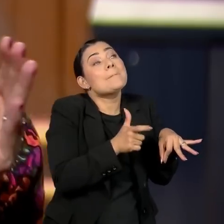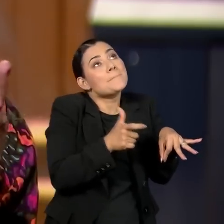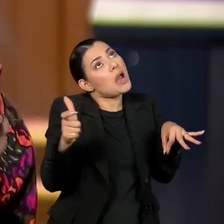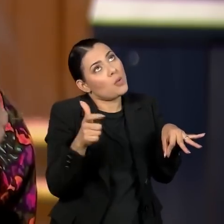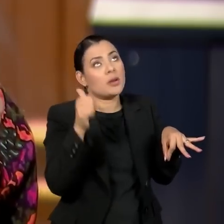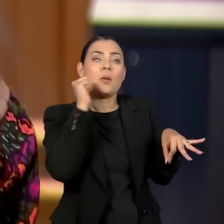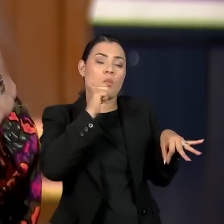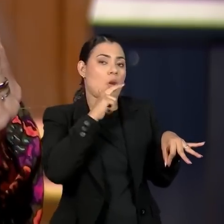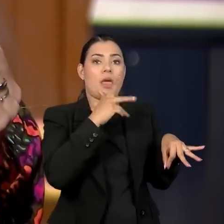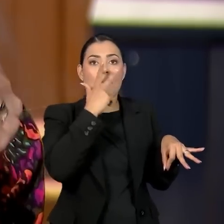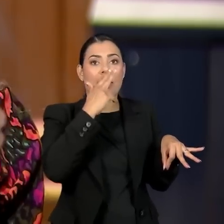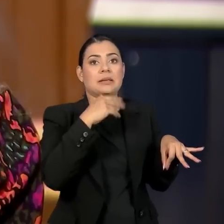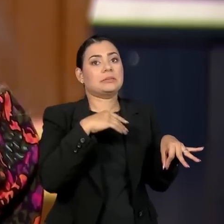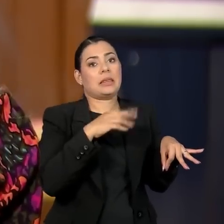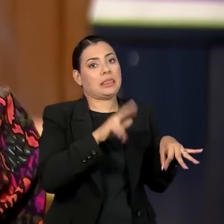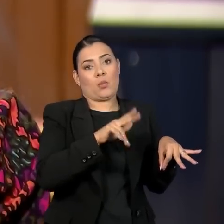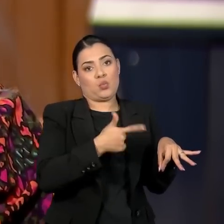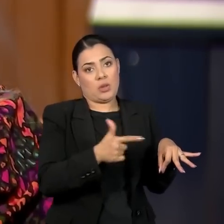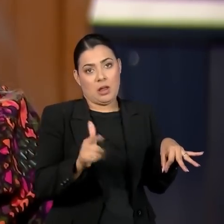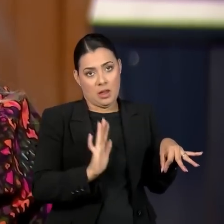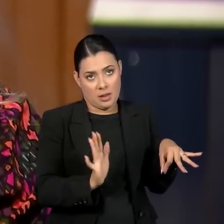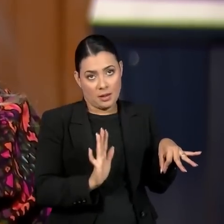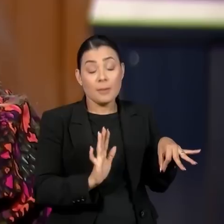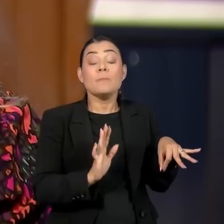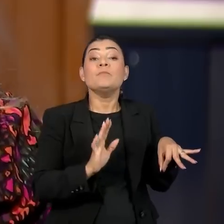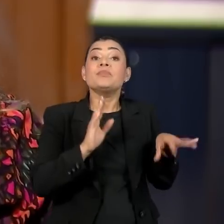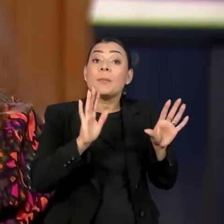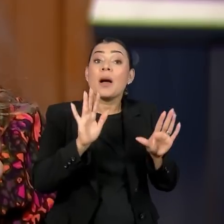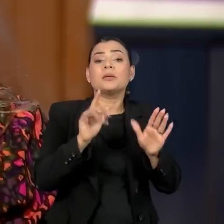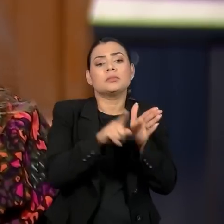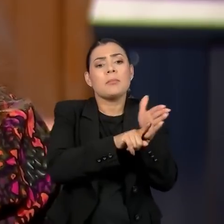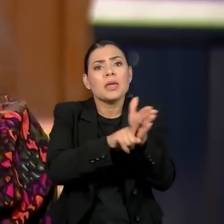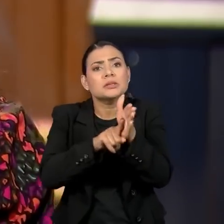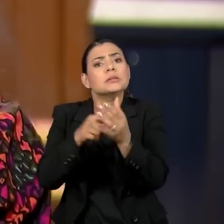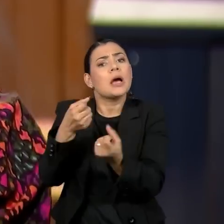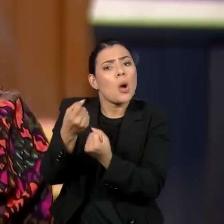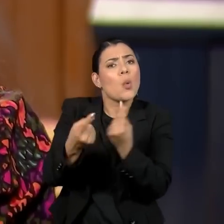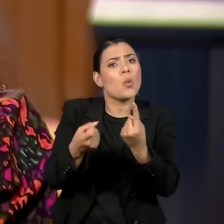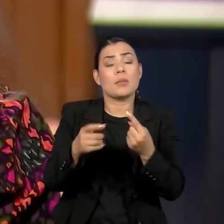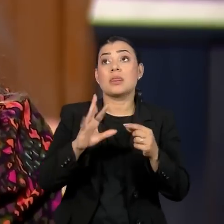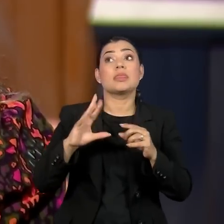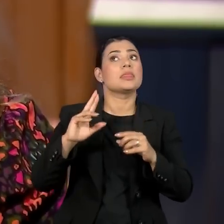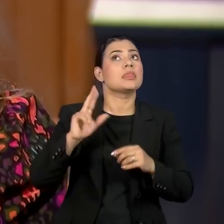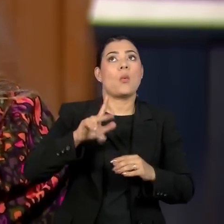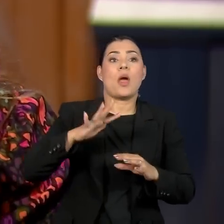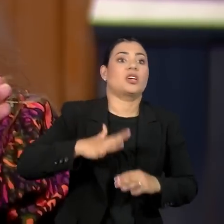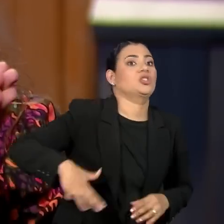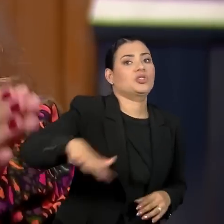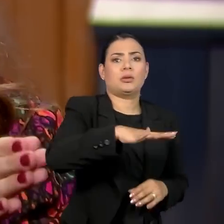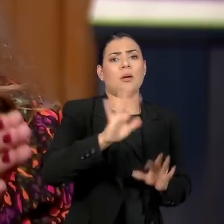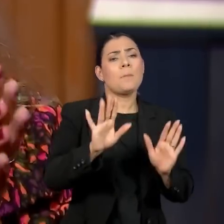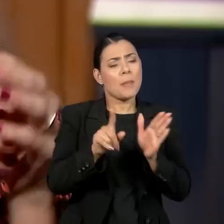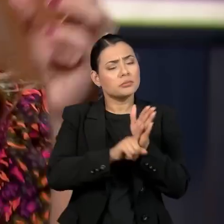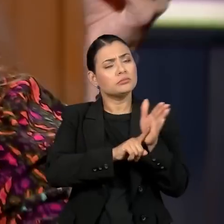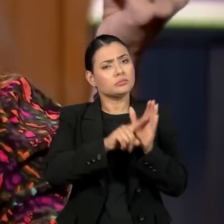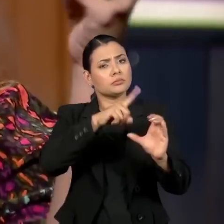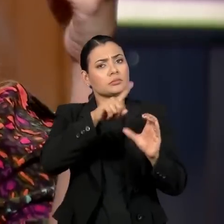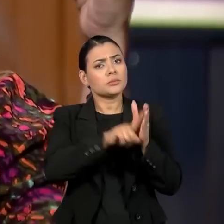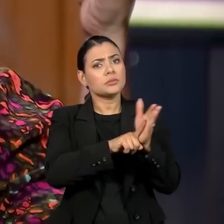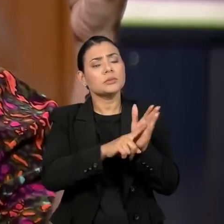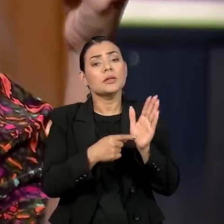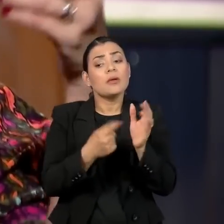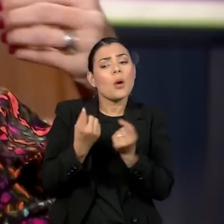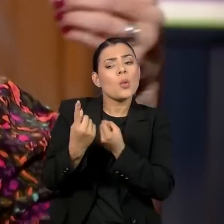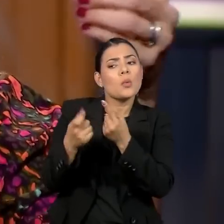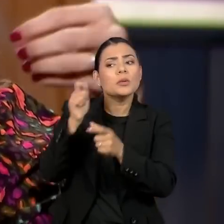das mulheres não. Tem algumas pesquisas aí, não é um consenso científico, de que algumas mulheres, por